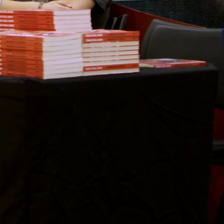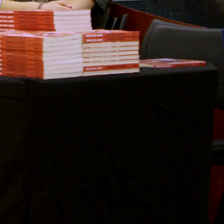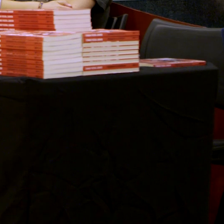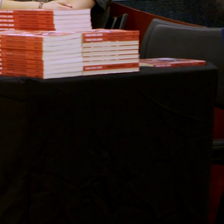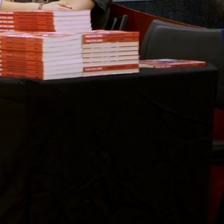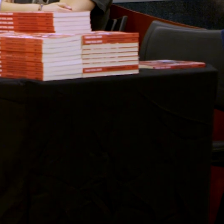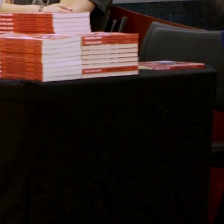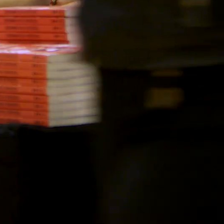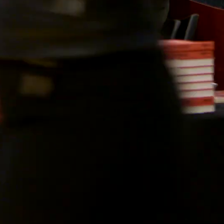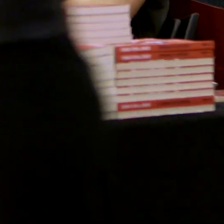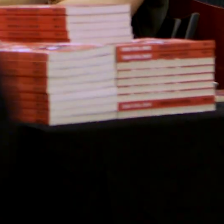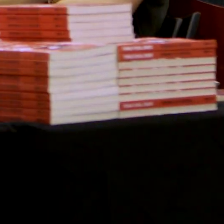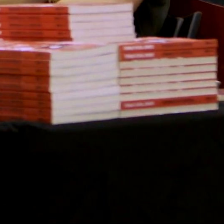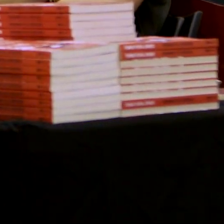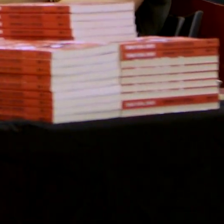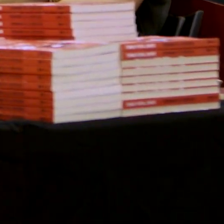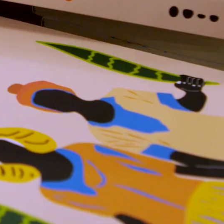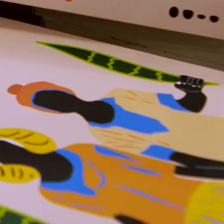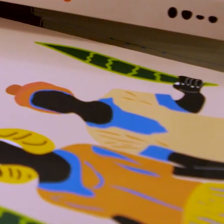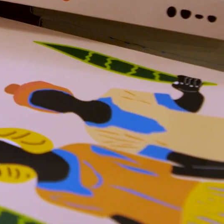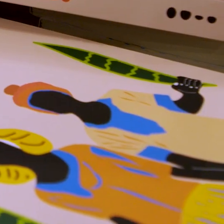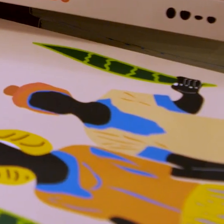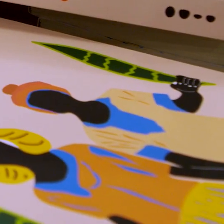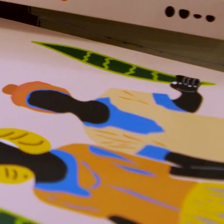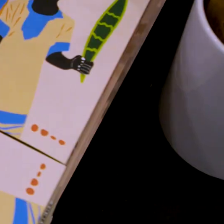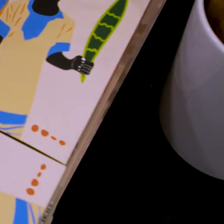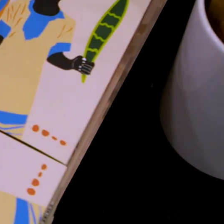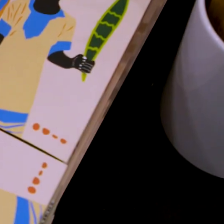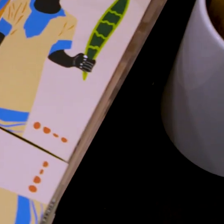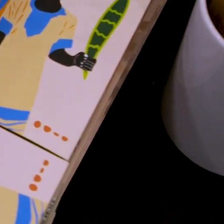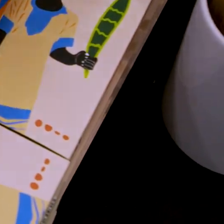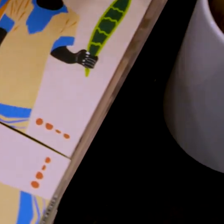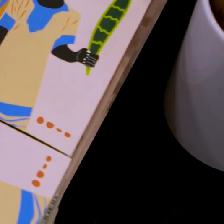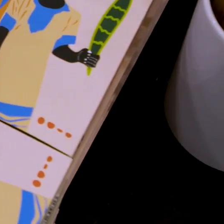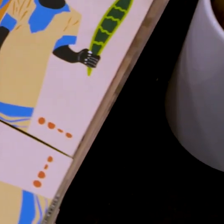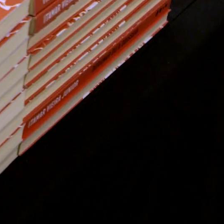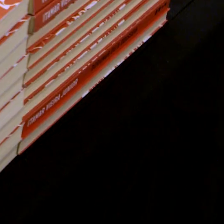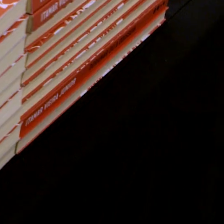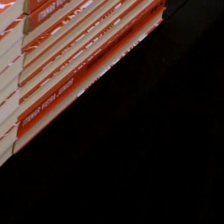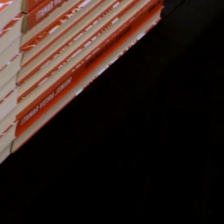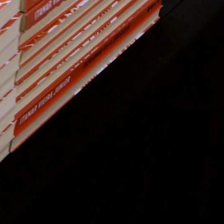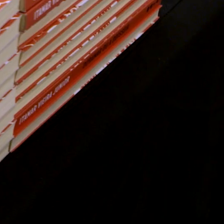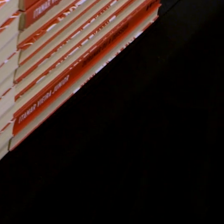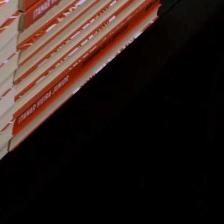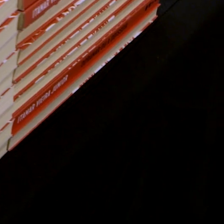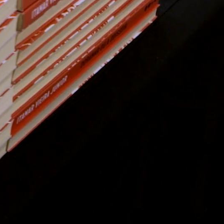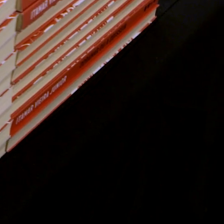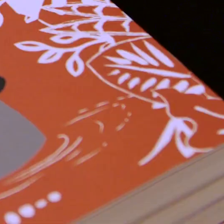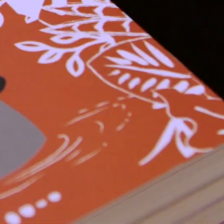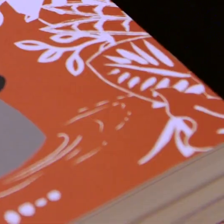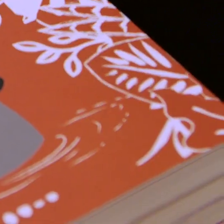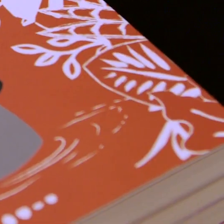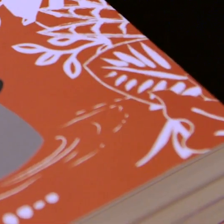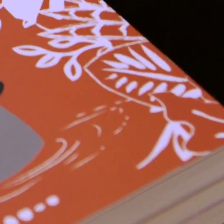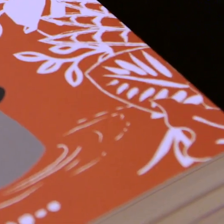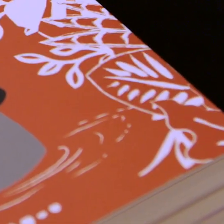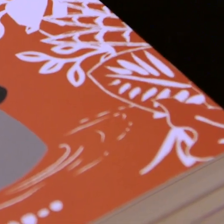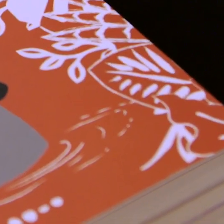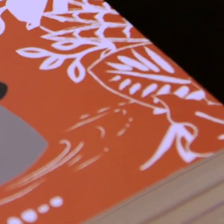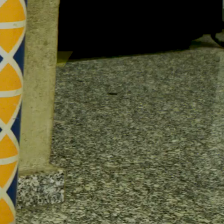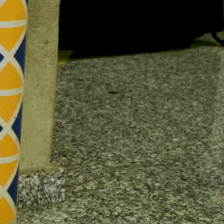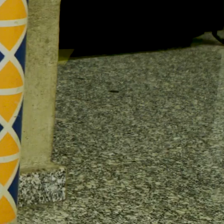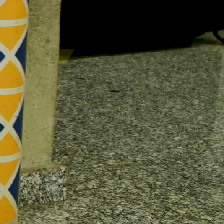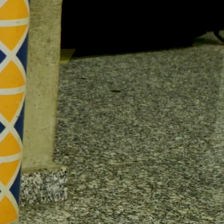No foyer do teatro, vemos uma mesa com a exposição e a venda dos livros de Itamar Vieira Júnior, Torto Arado e Doramar ou